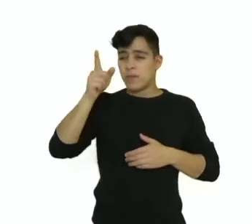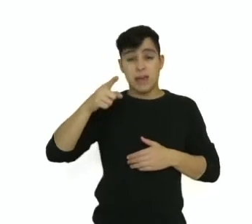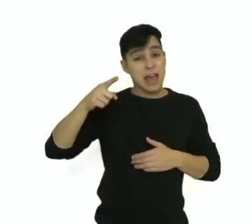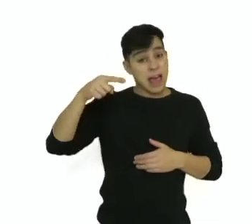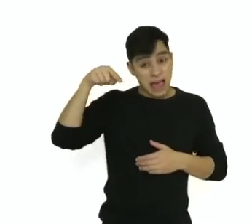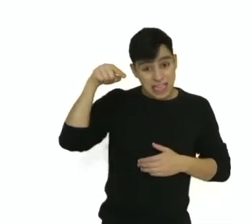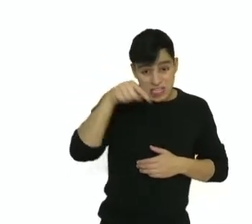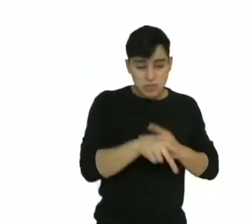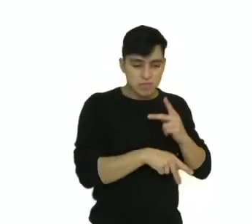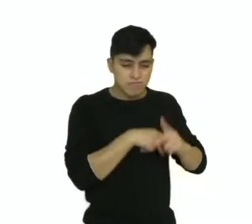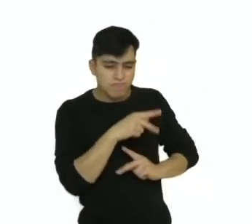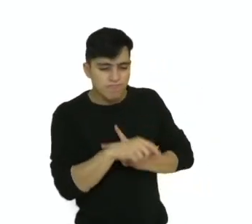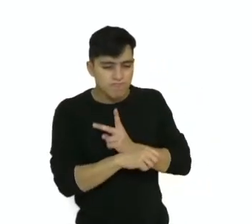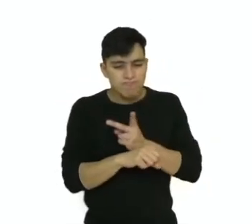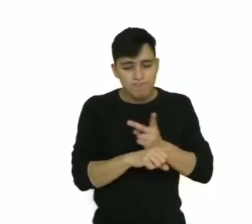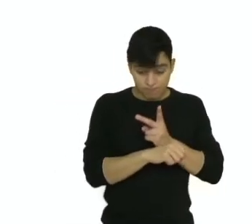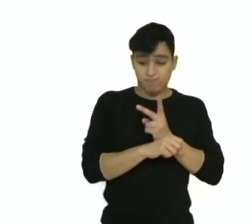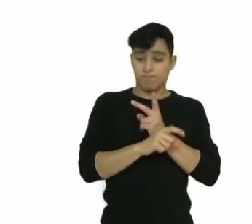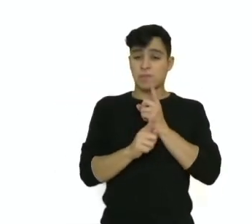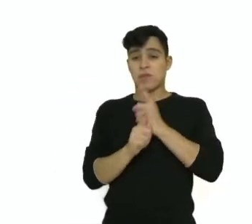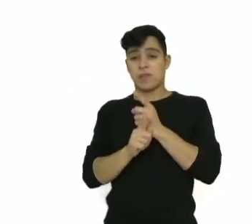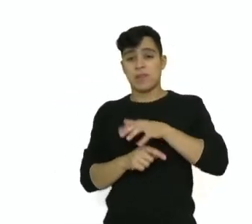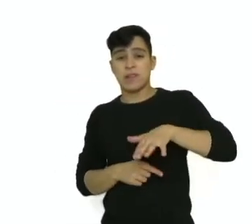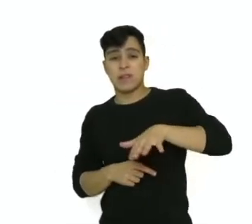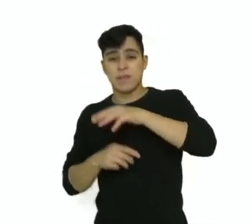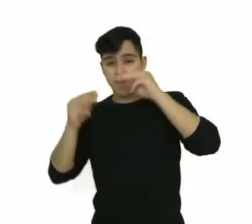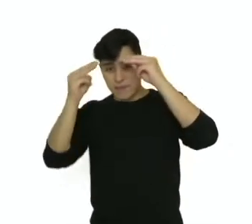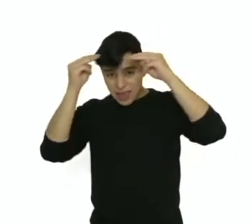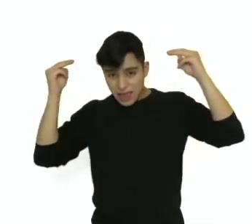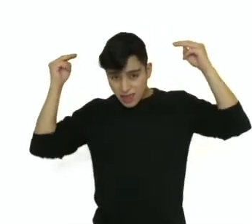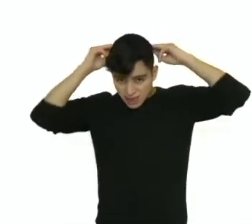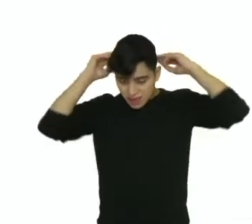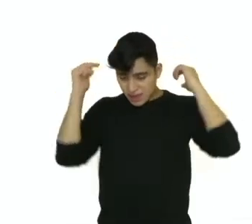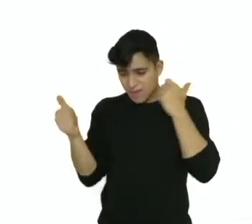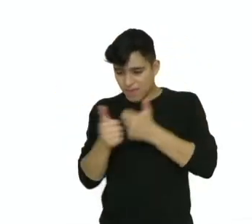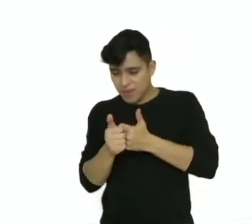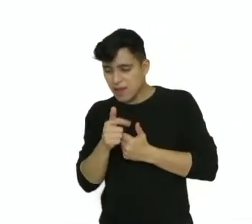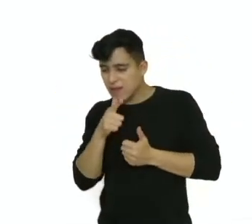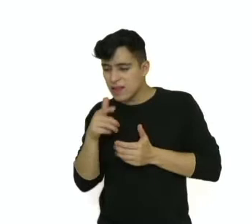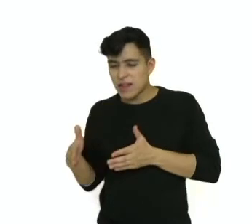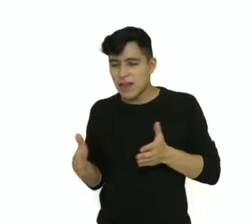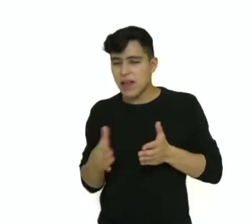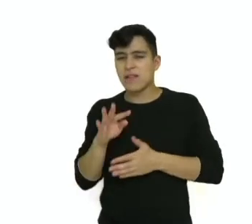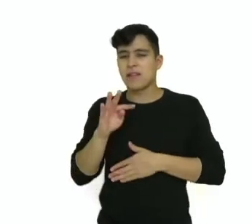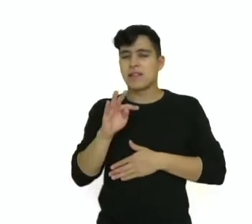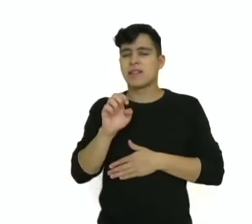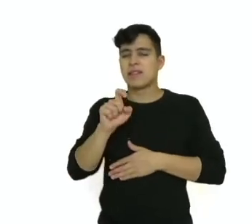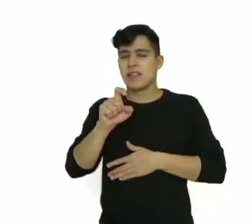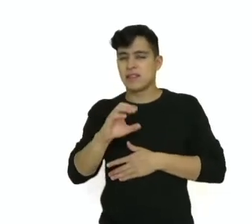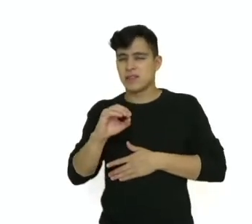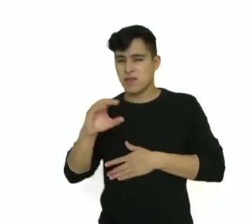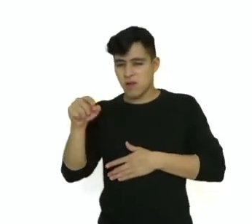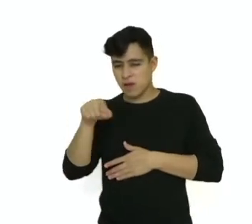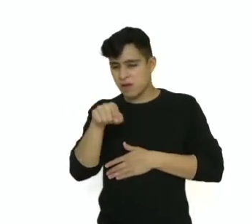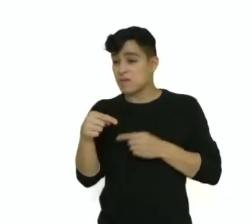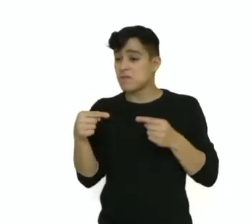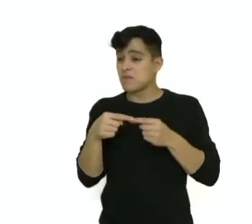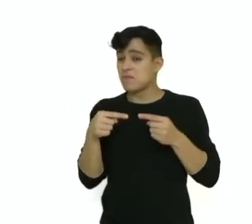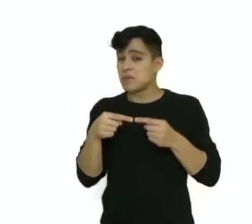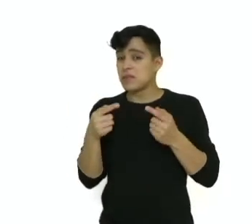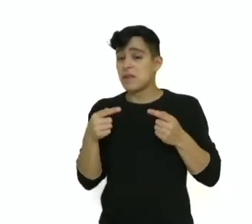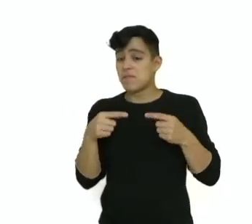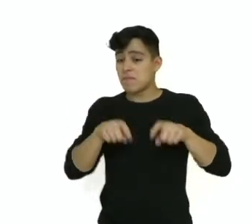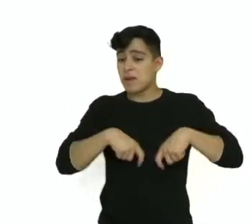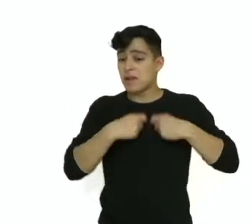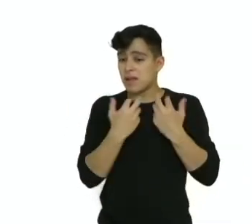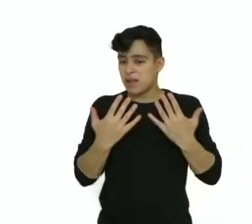astecas chegaram ao Vale do México, nas proximidades do Lago Texcoco, uma região úmida, ideal para a agricultura.